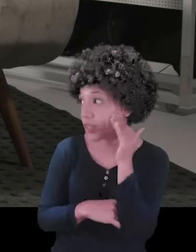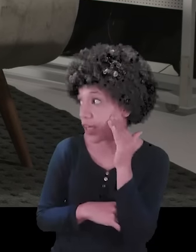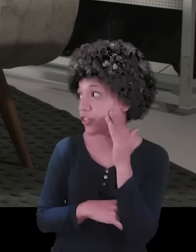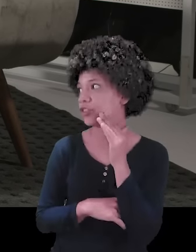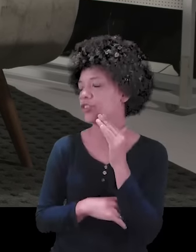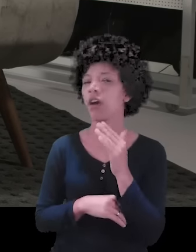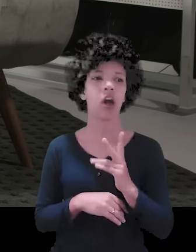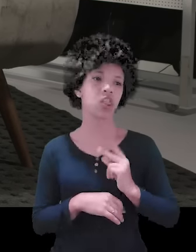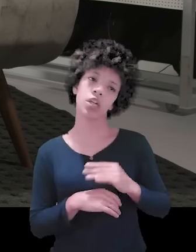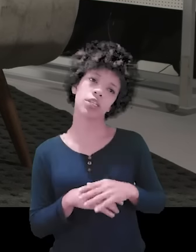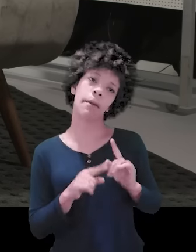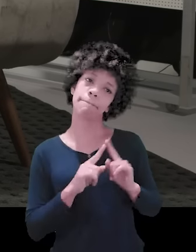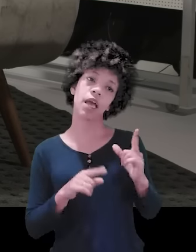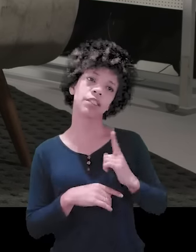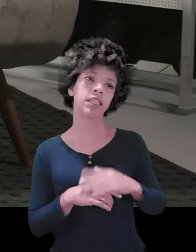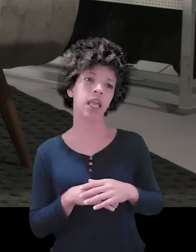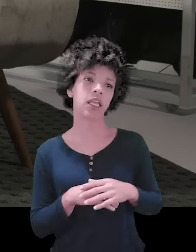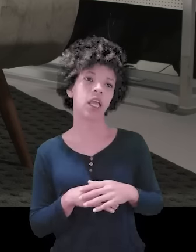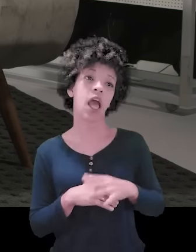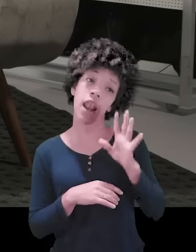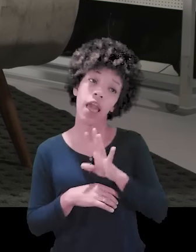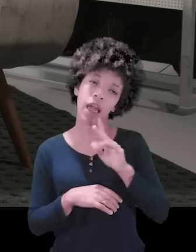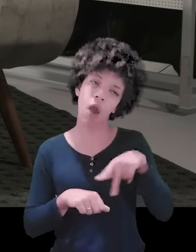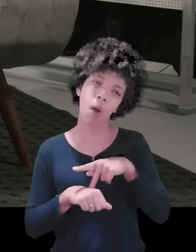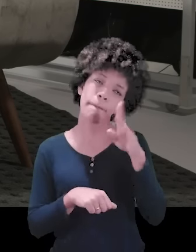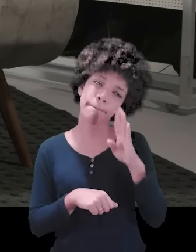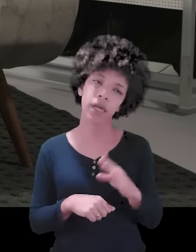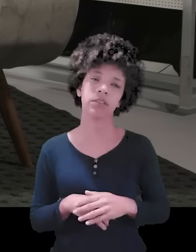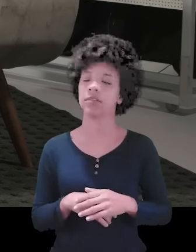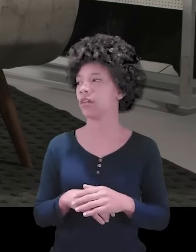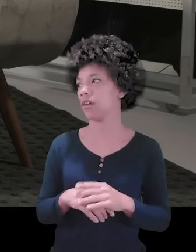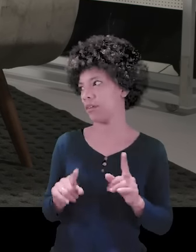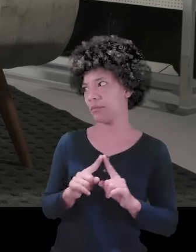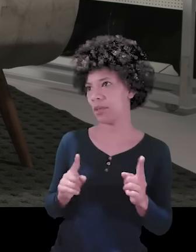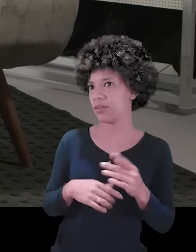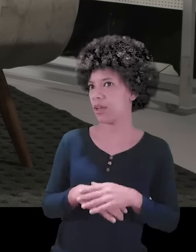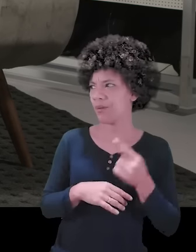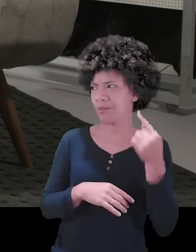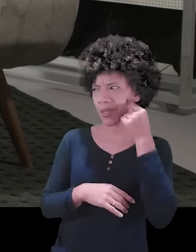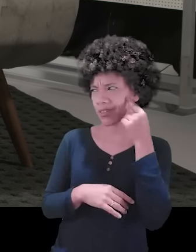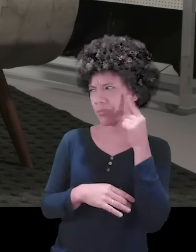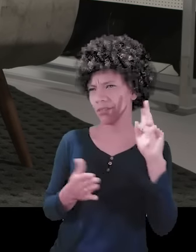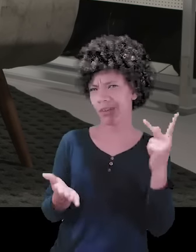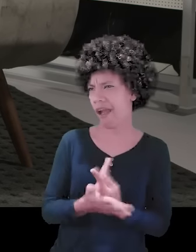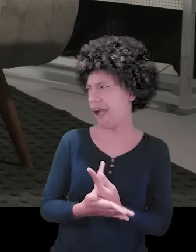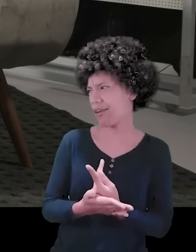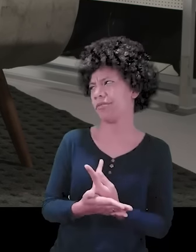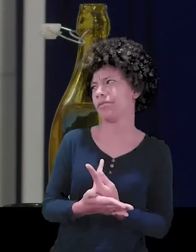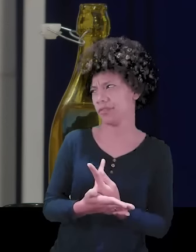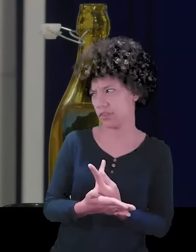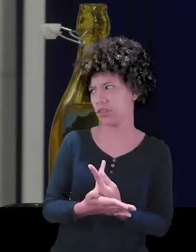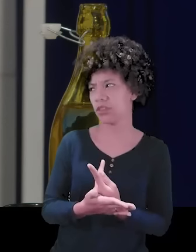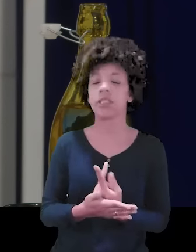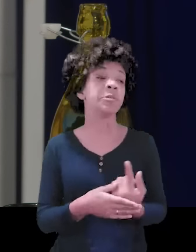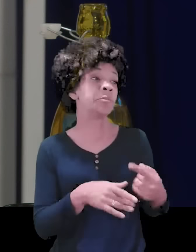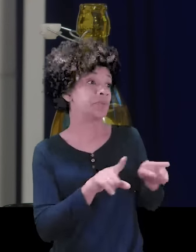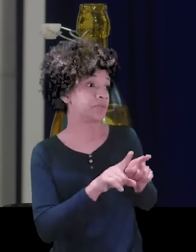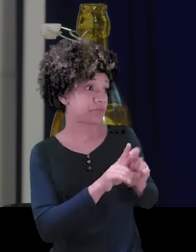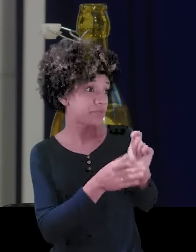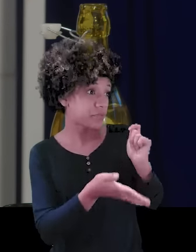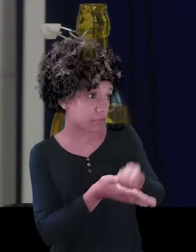entendem a gravidade isso fala mas ela tava pior no país dela né E ela é um pensamento totalmente e daí